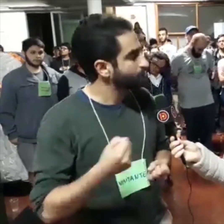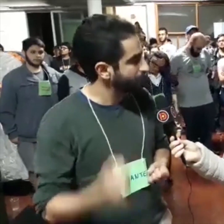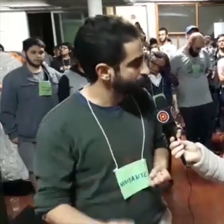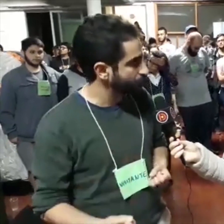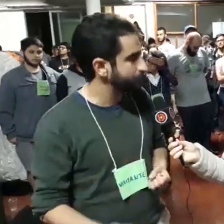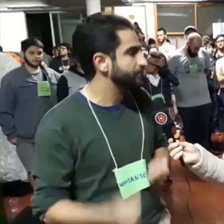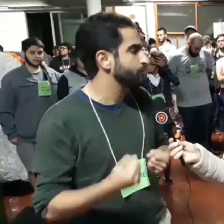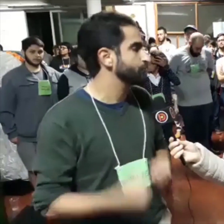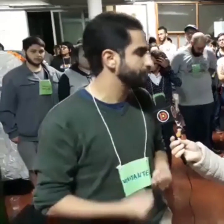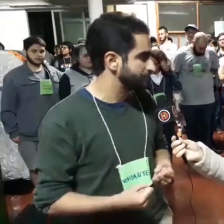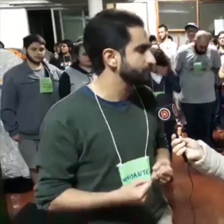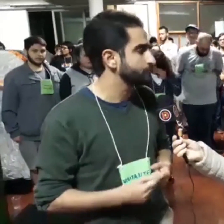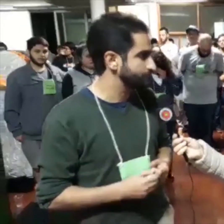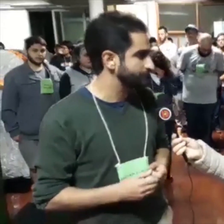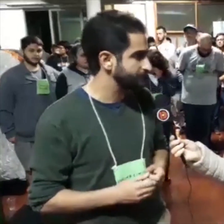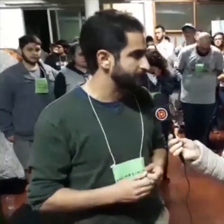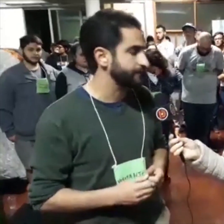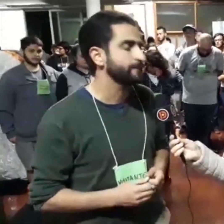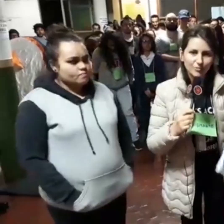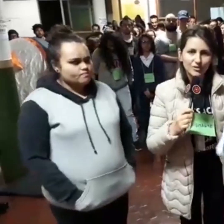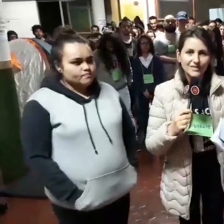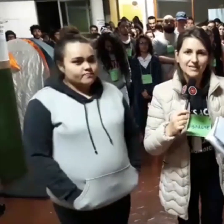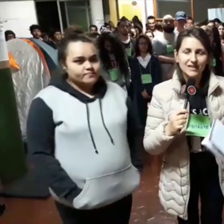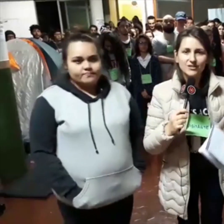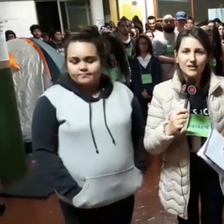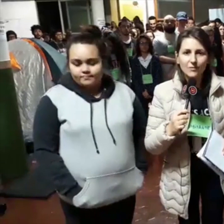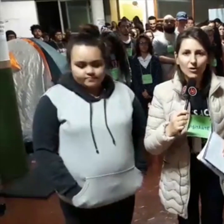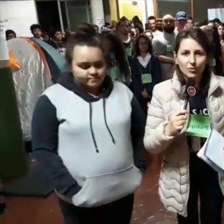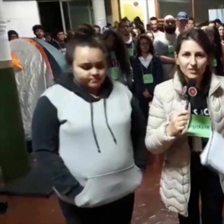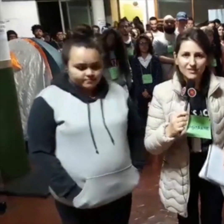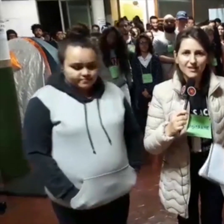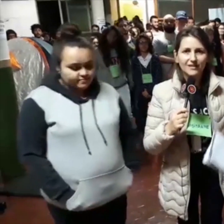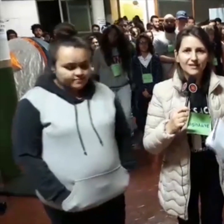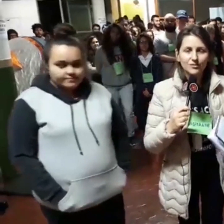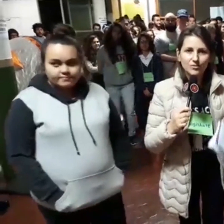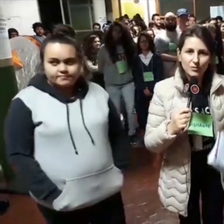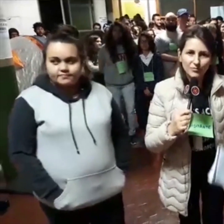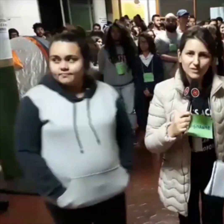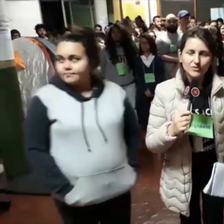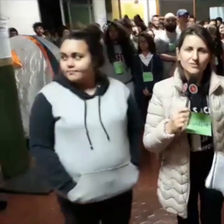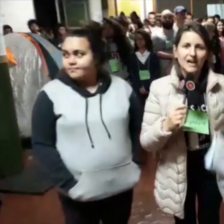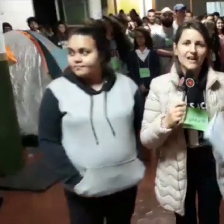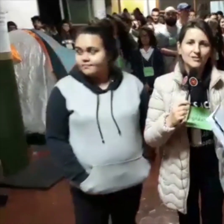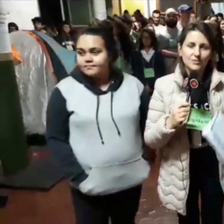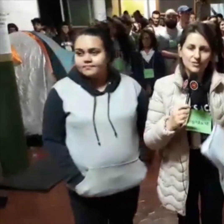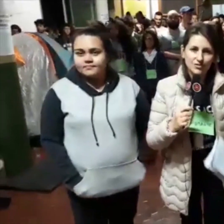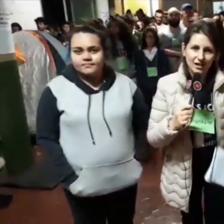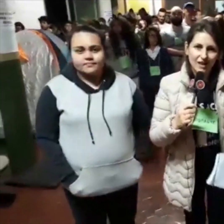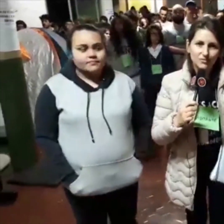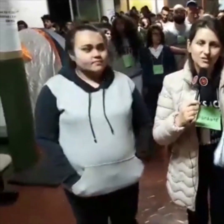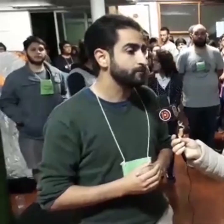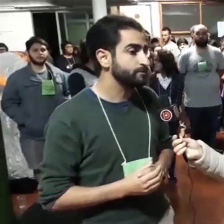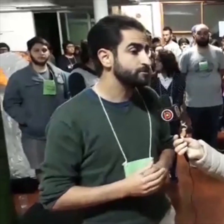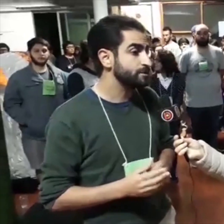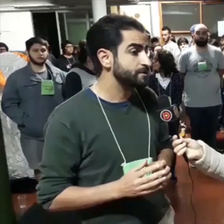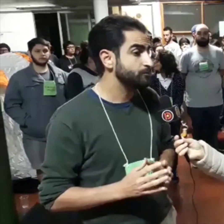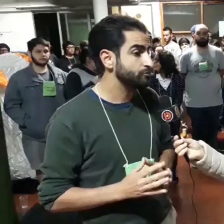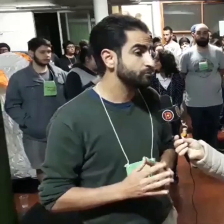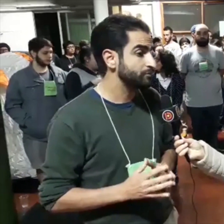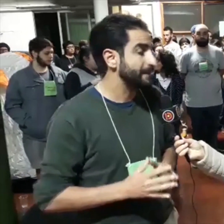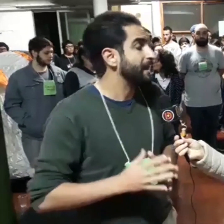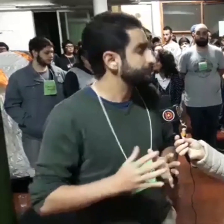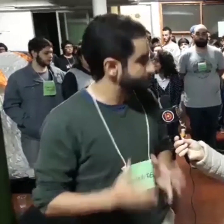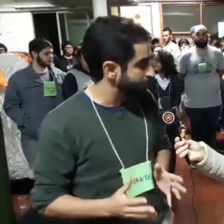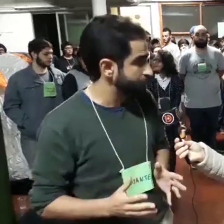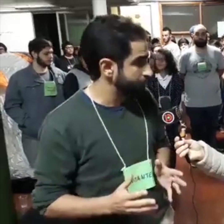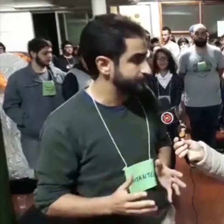compromisso entre o reitor e a comunidade universitária. Uma universidade que é uma conquista dos movimentos sociais, dos sindicatos. Então a gente acha que é